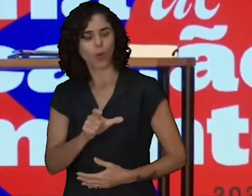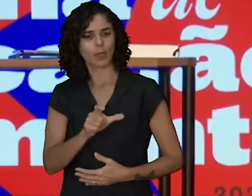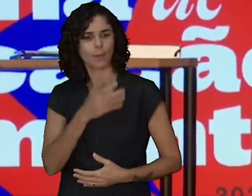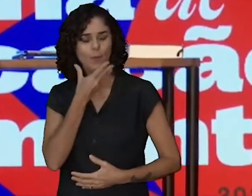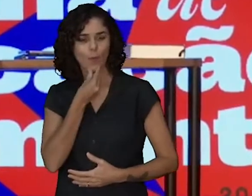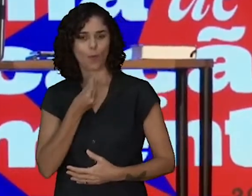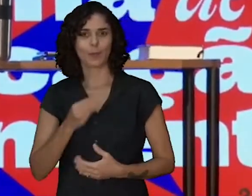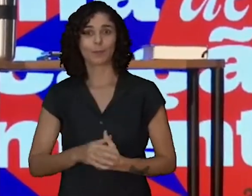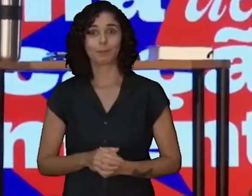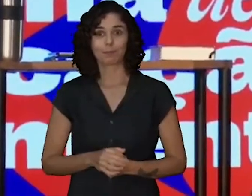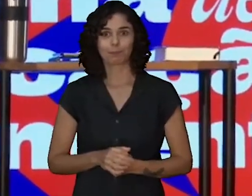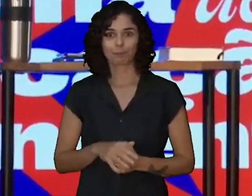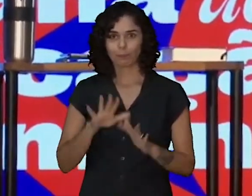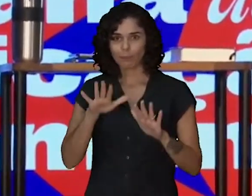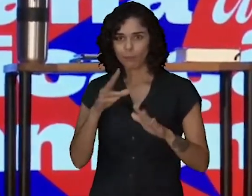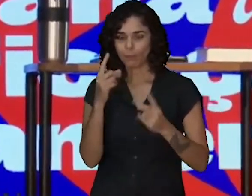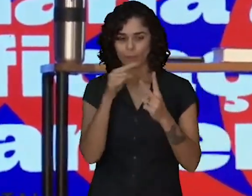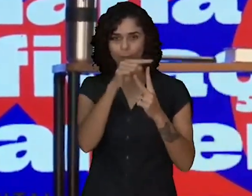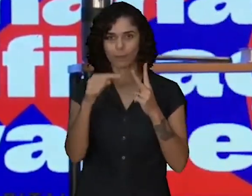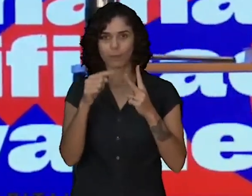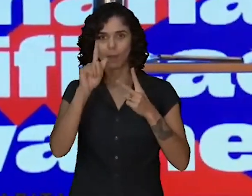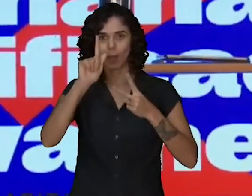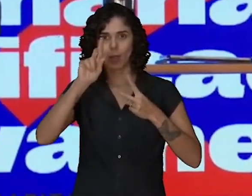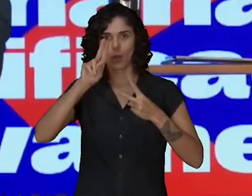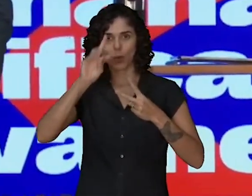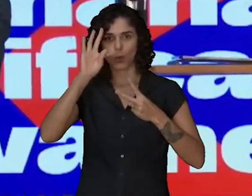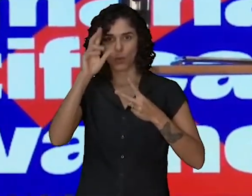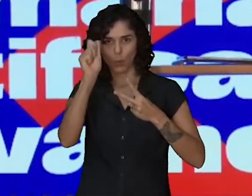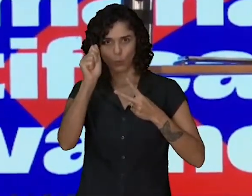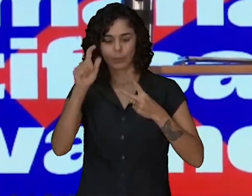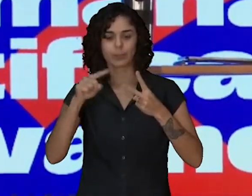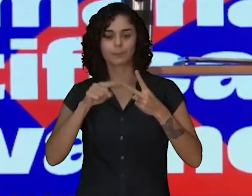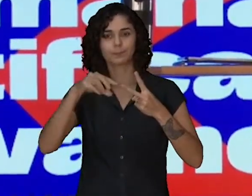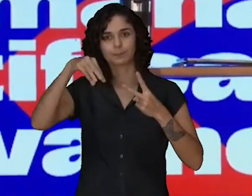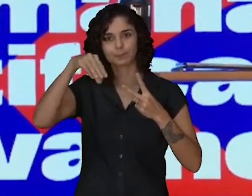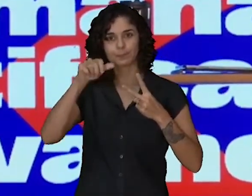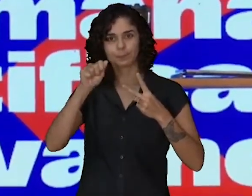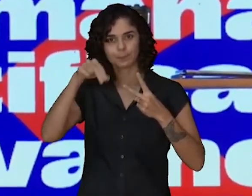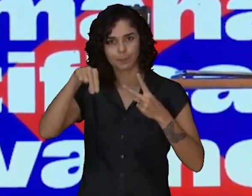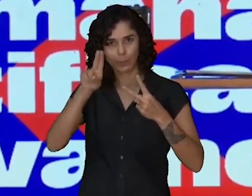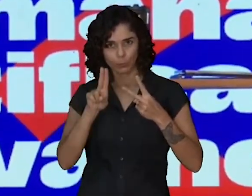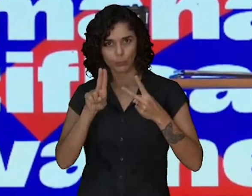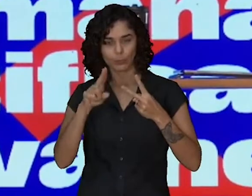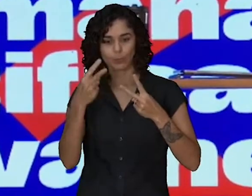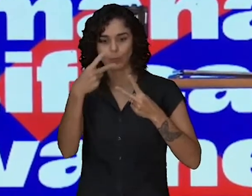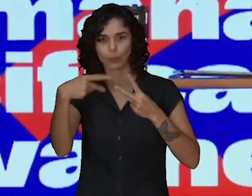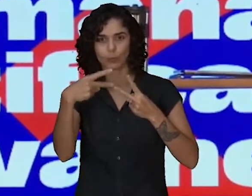O Guto e a Manu tiveram um bebezinho recentemente.